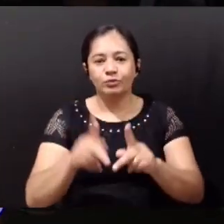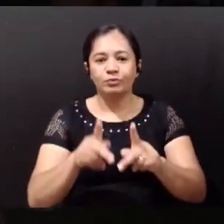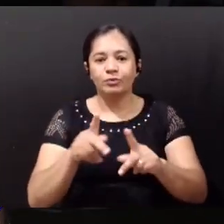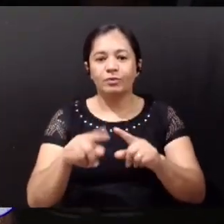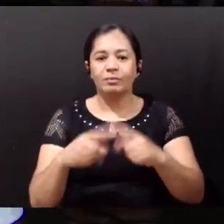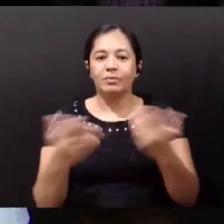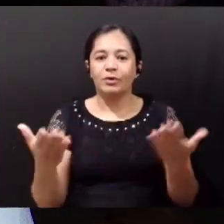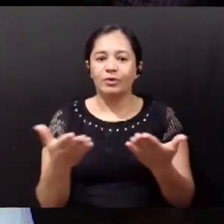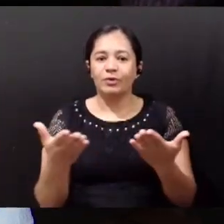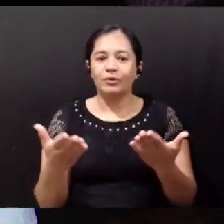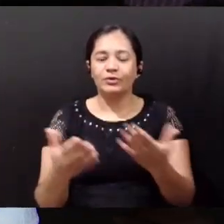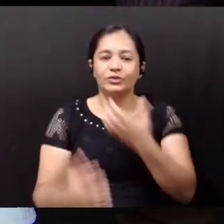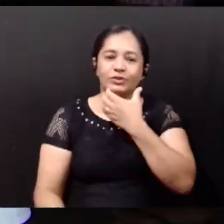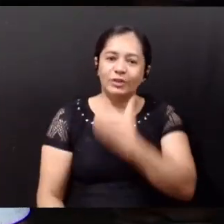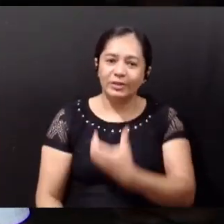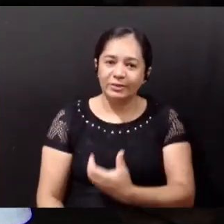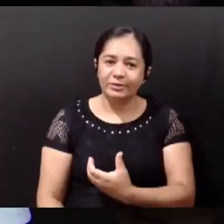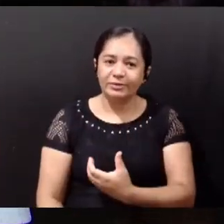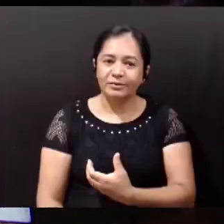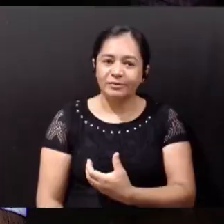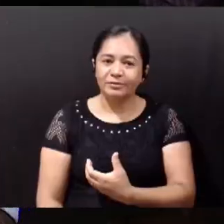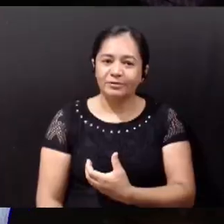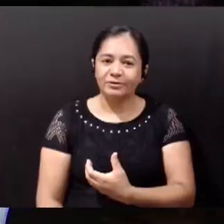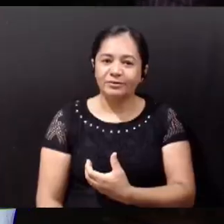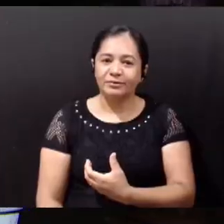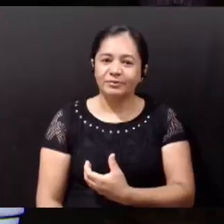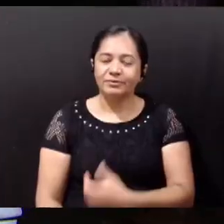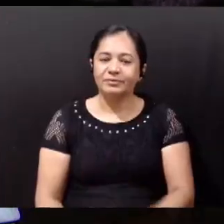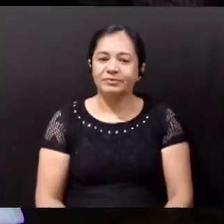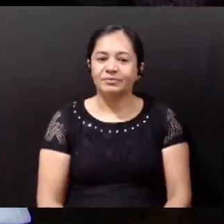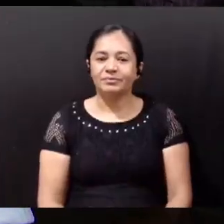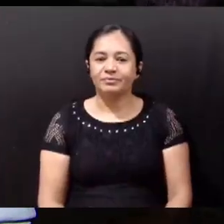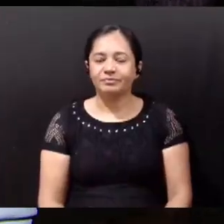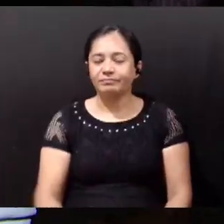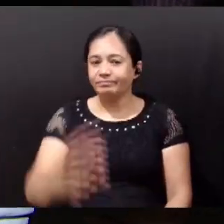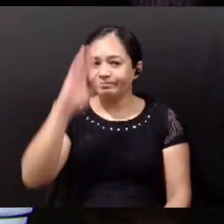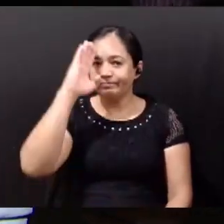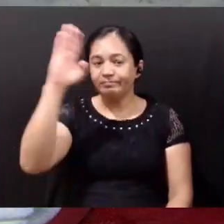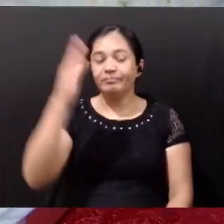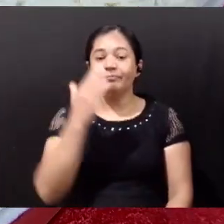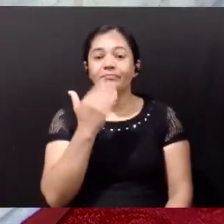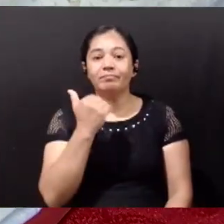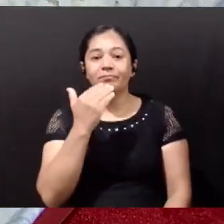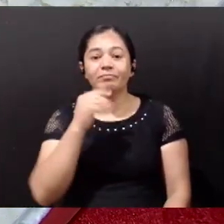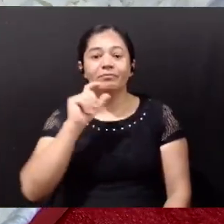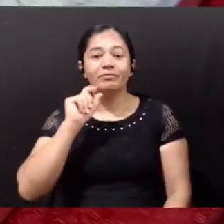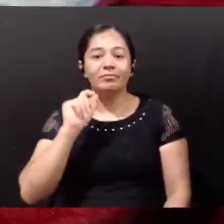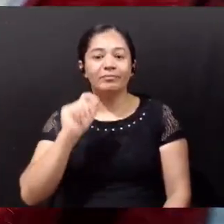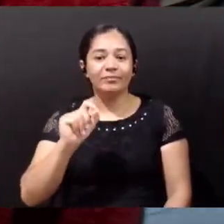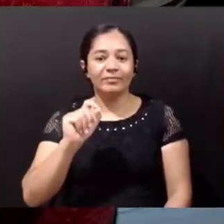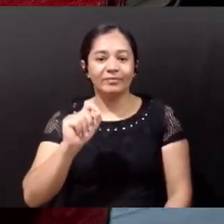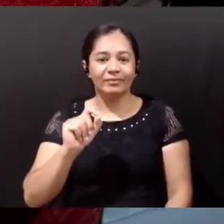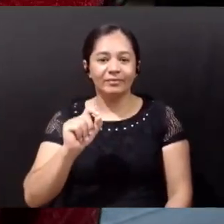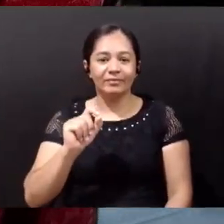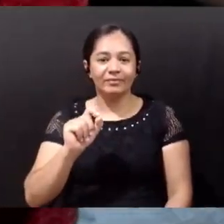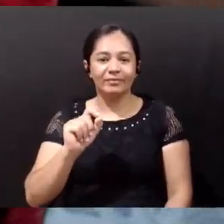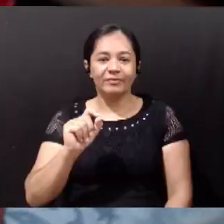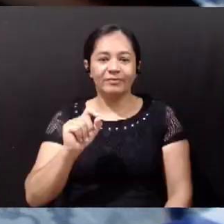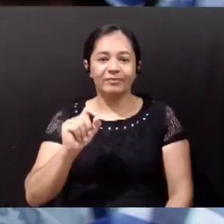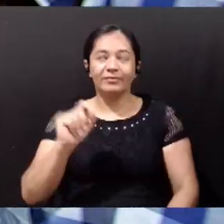Natal e o principal alimento é o pão vivo descido do